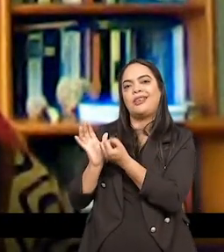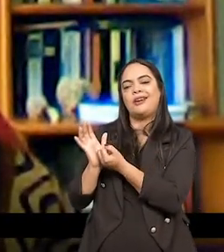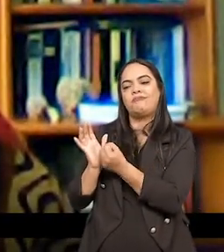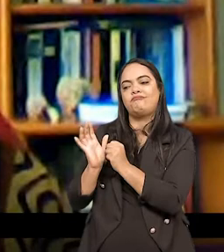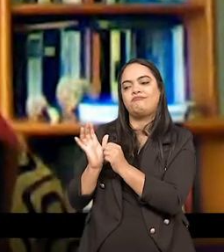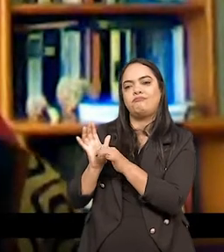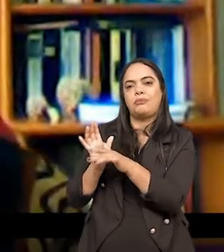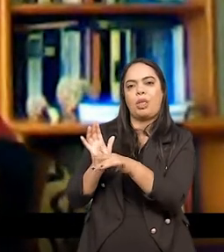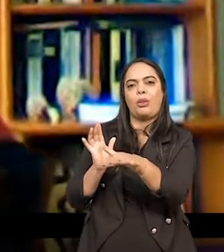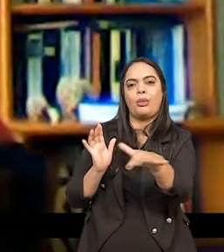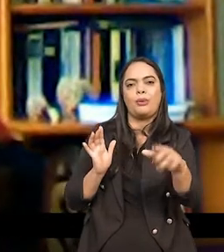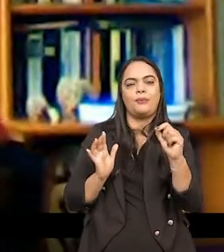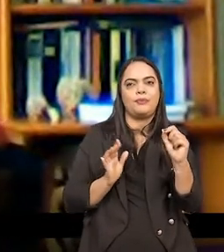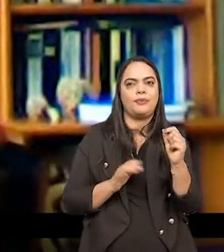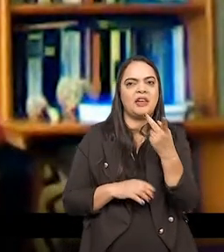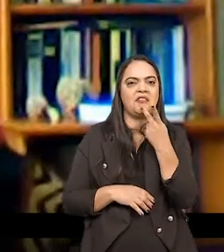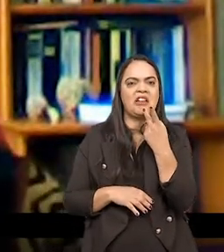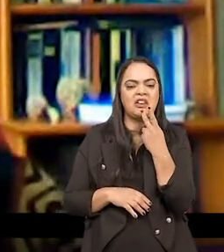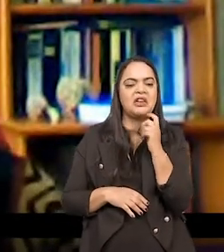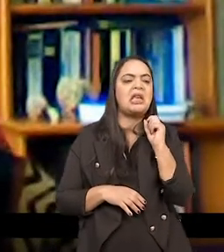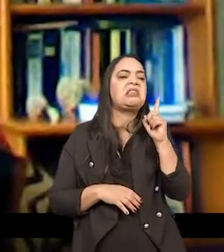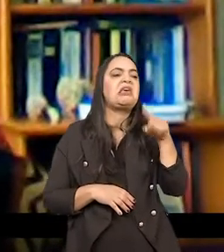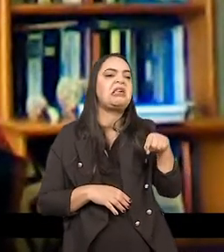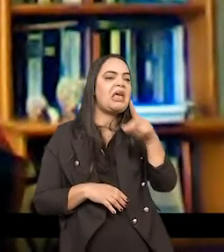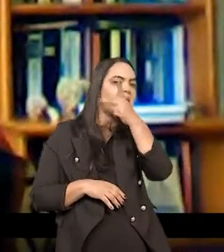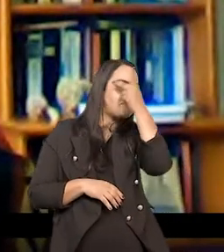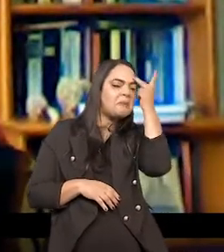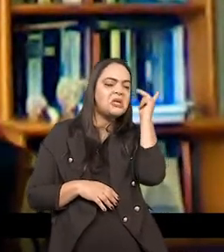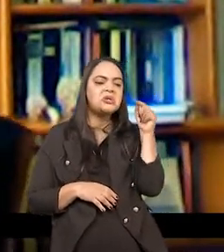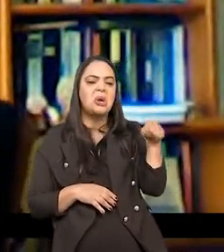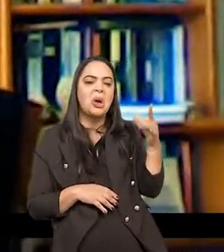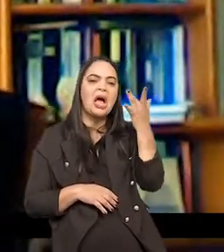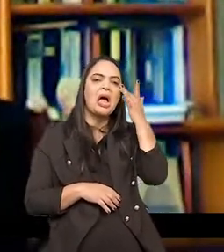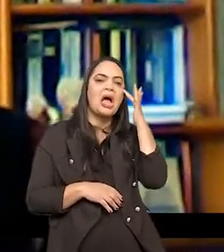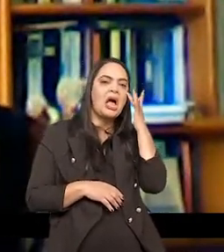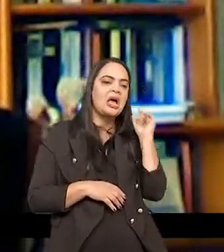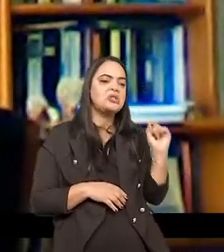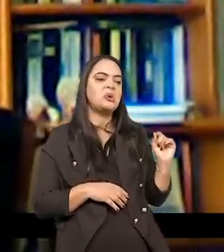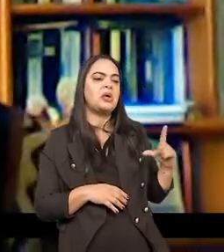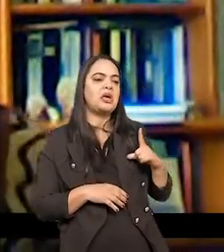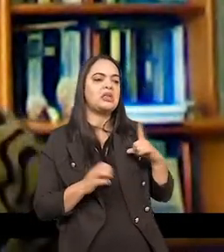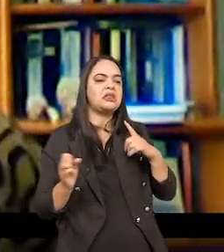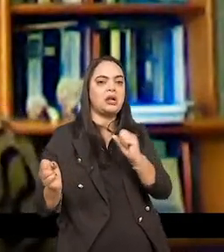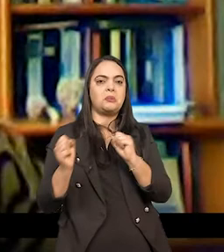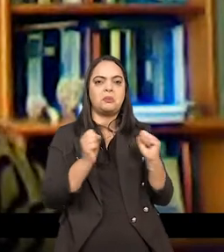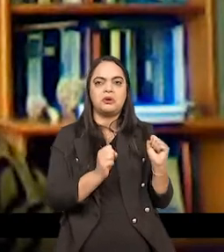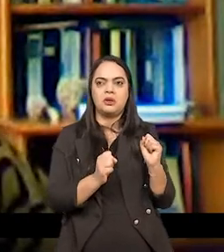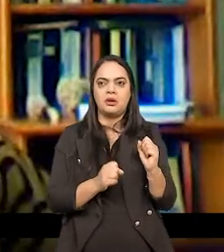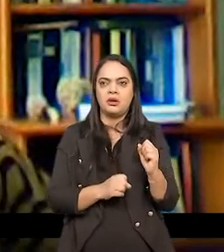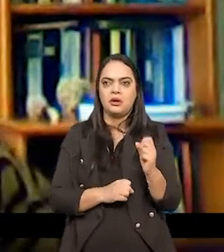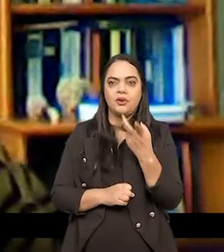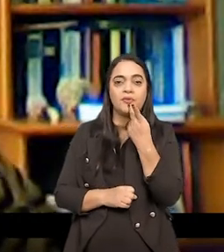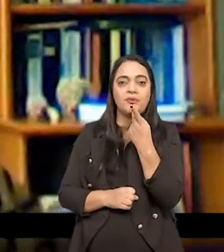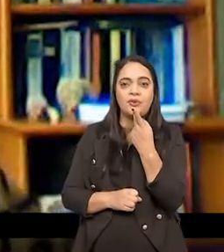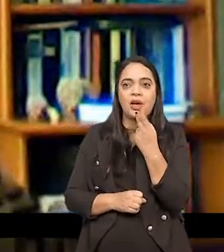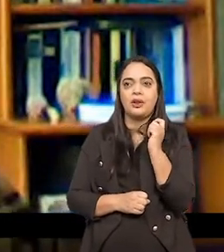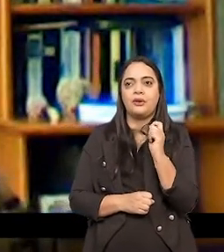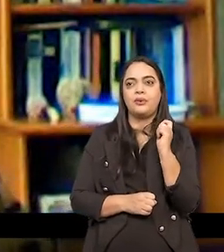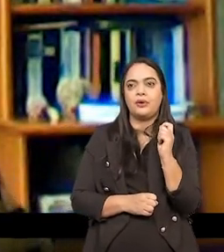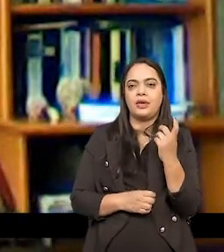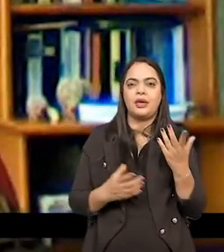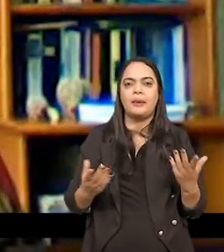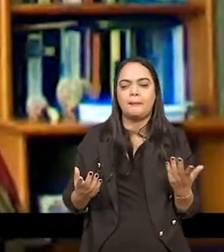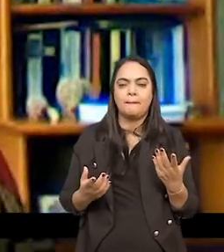desqualificado. Quem é essa gentinha que acha que está assumindo o poder? Que qualifica... As gurias maravilhosas. Que qualificação